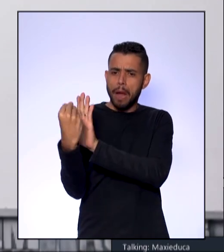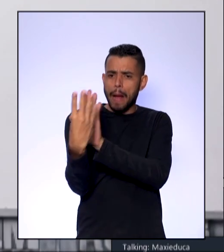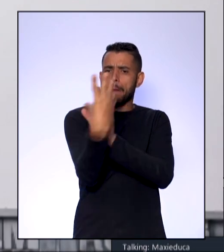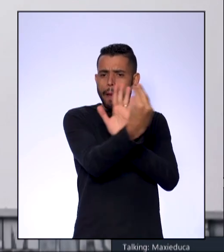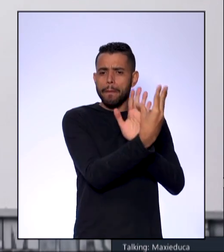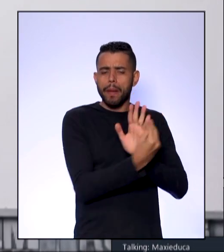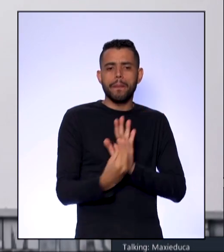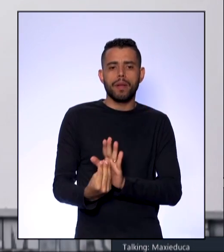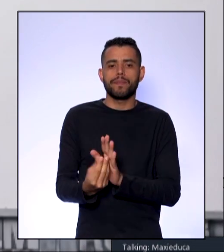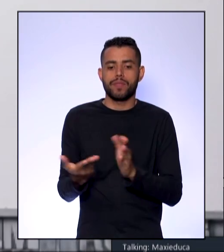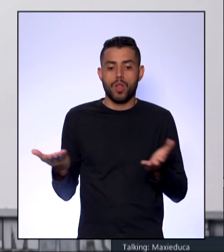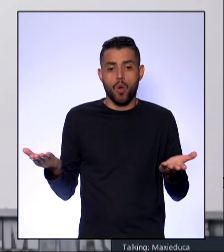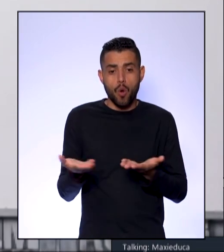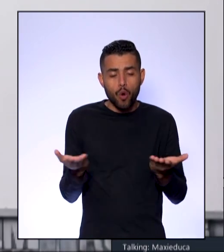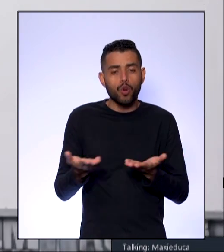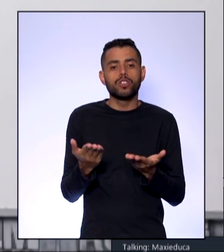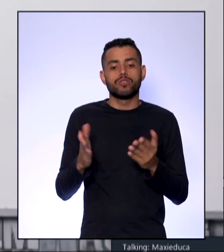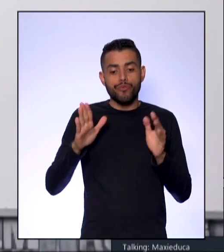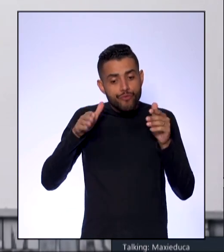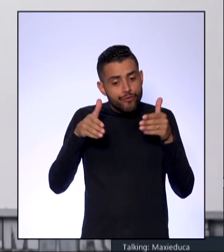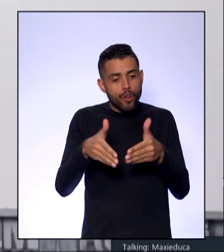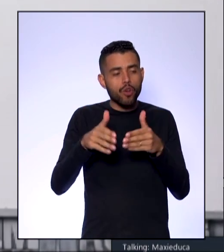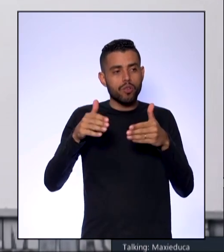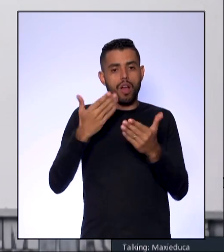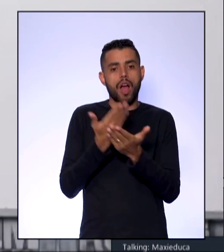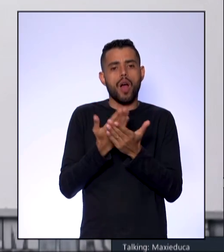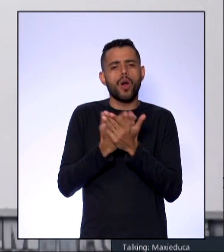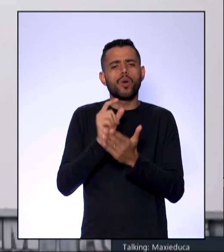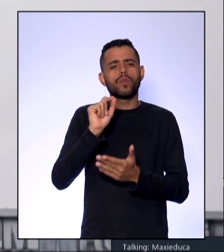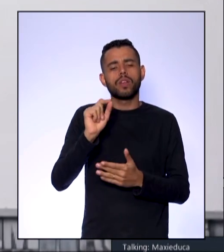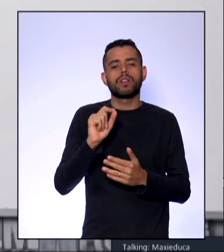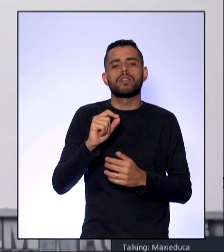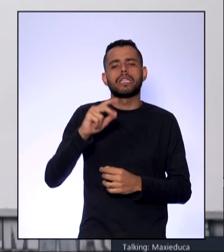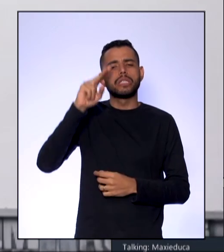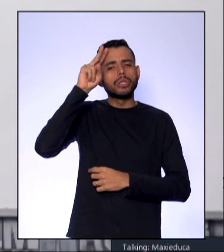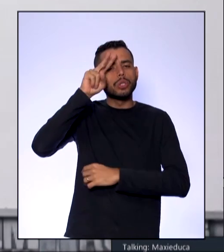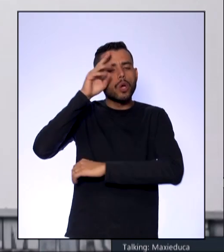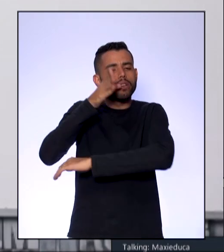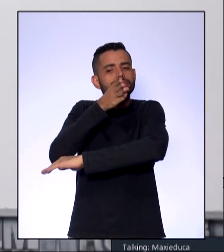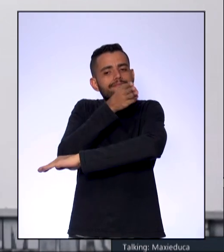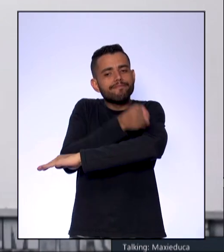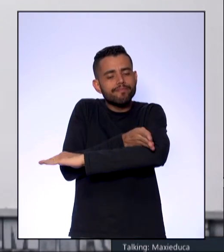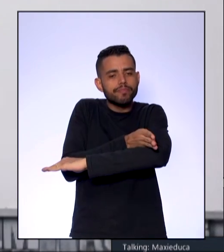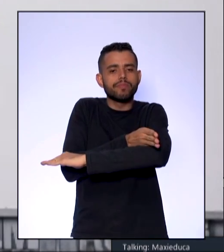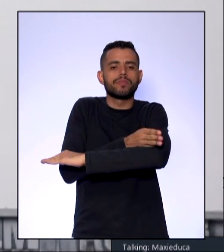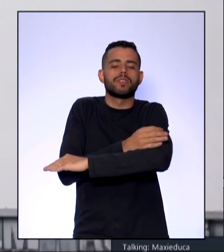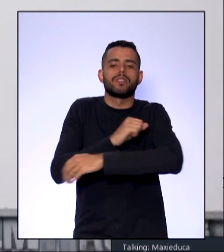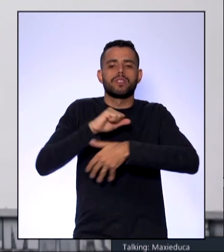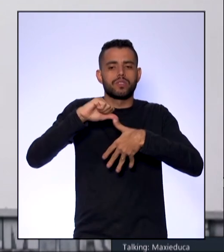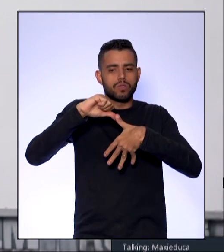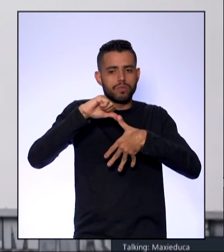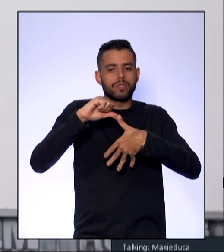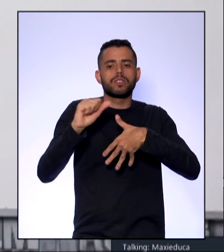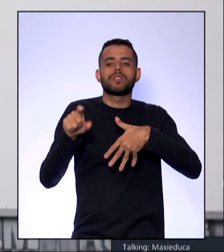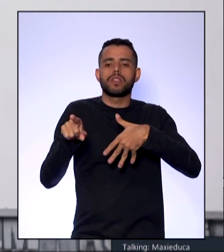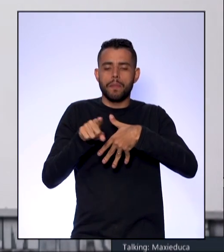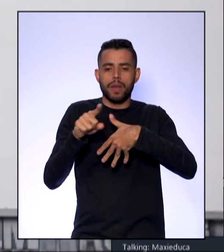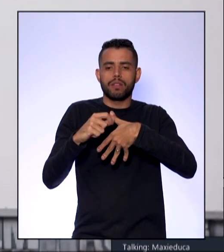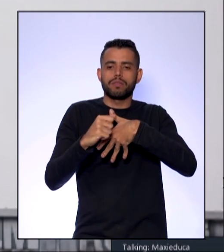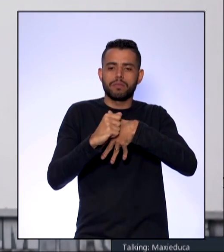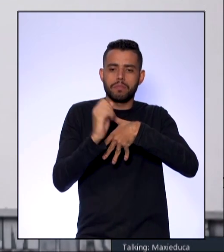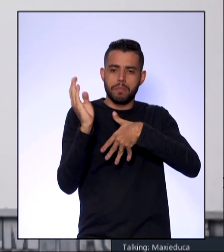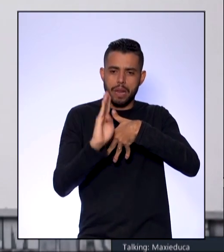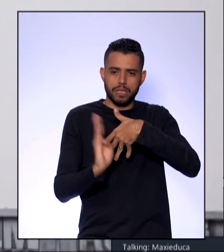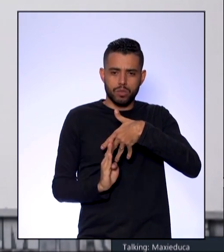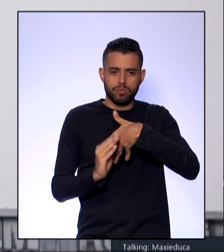aula hoje é falar da pré-história sul-americana, pré-história brasileira, tá? Mas tem uma interação